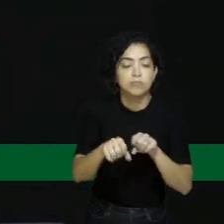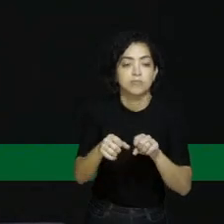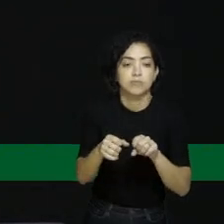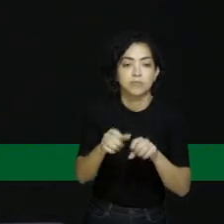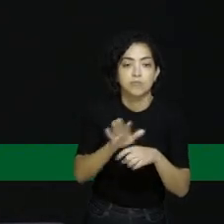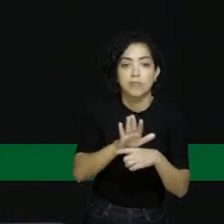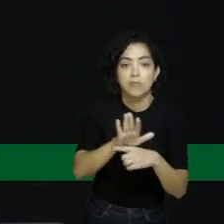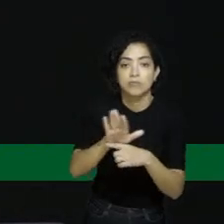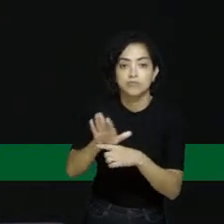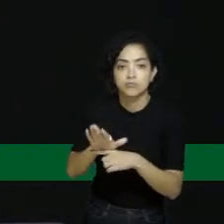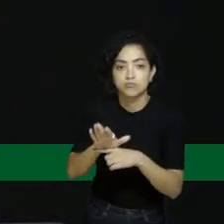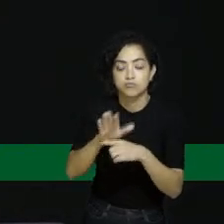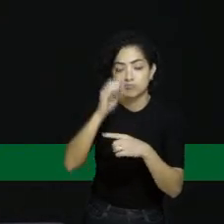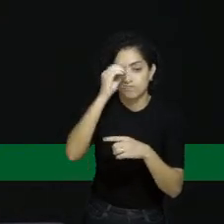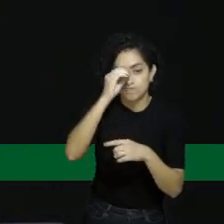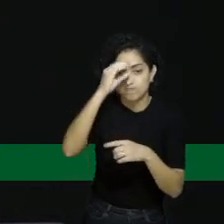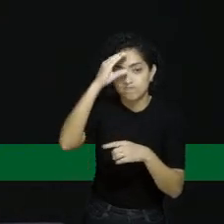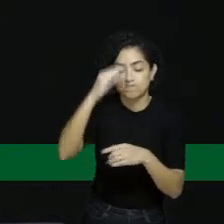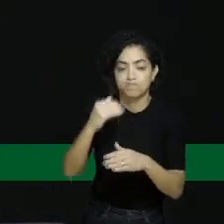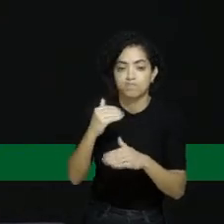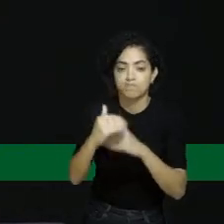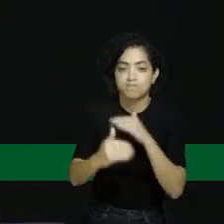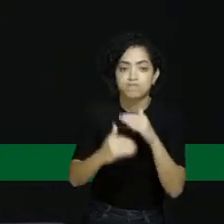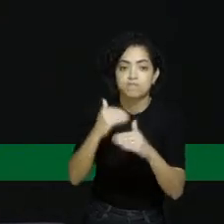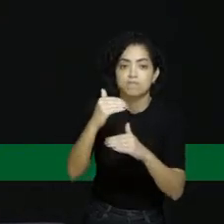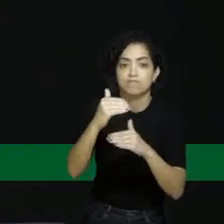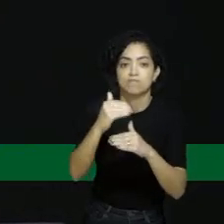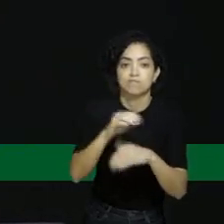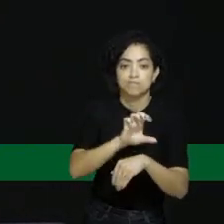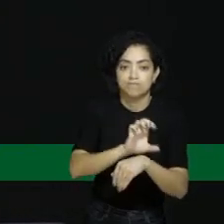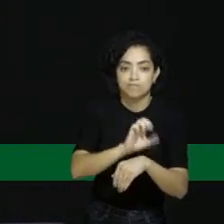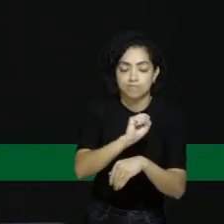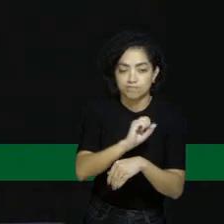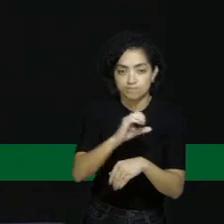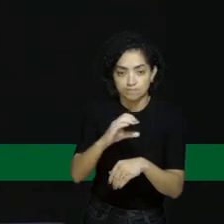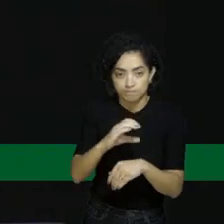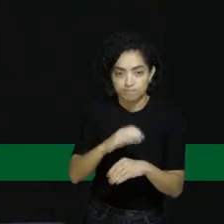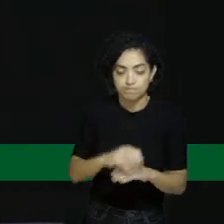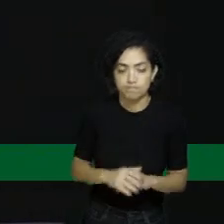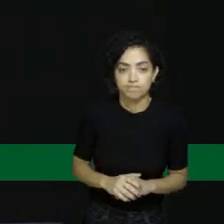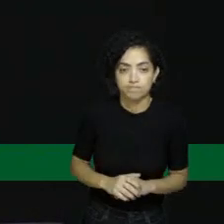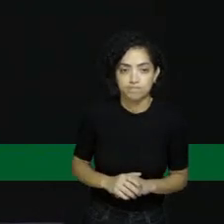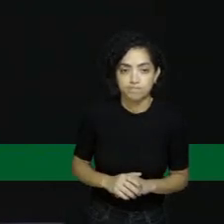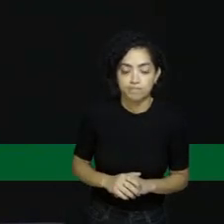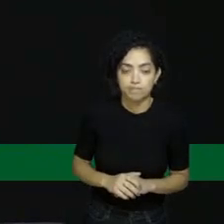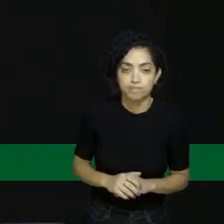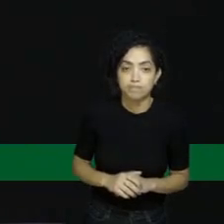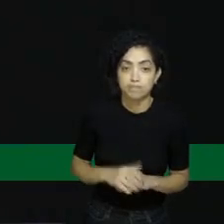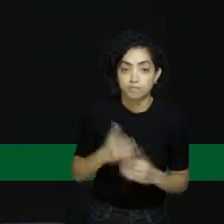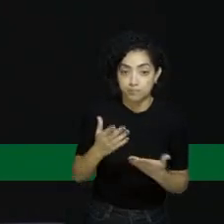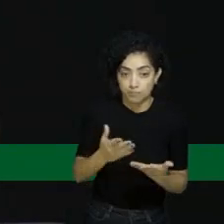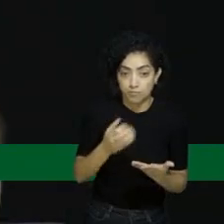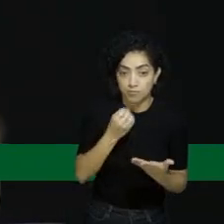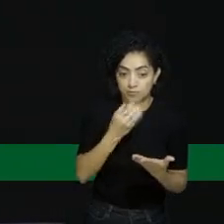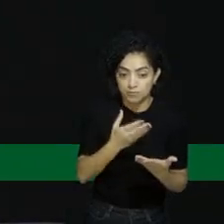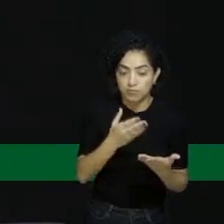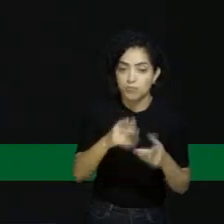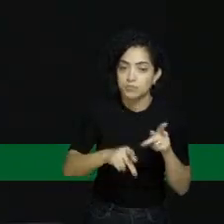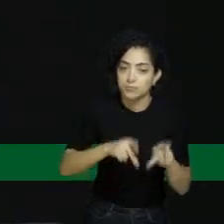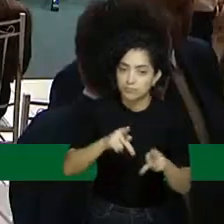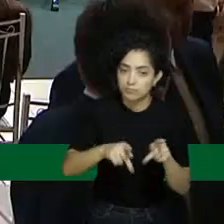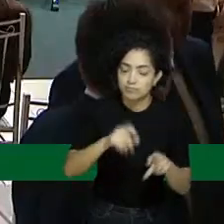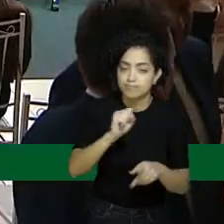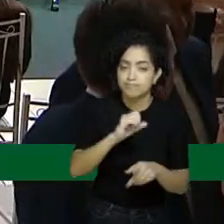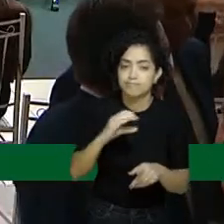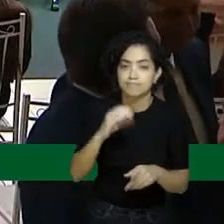com conhecimento para o desenvolvimento do Estado catarinense, para o bem do povo catarinense. Muito obrigado.